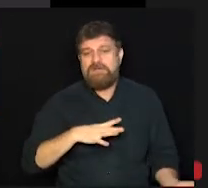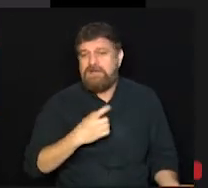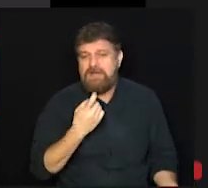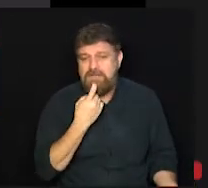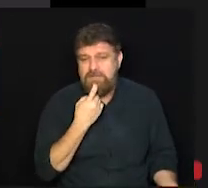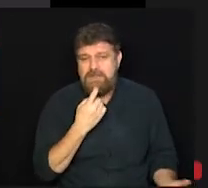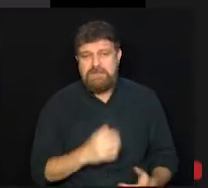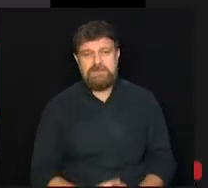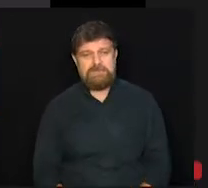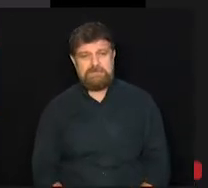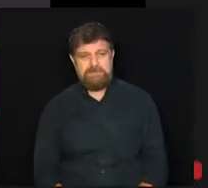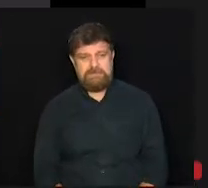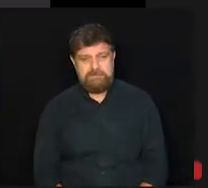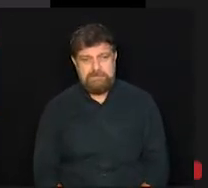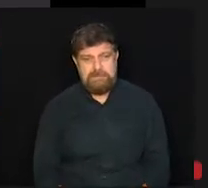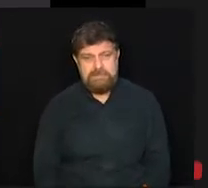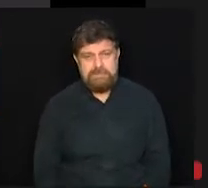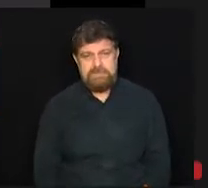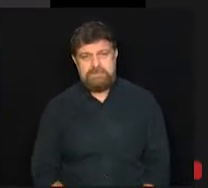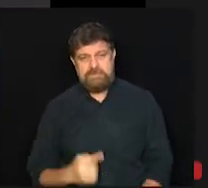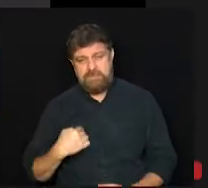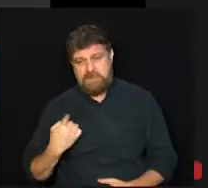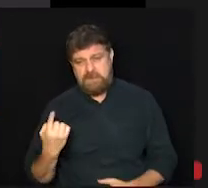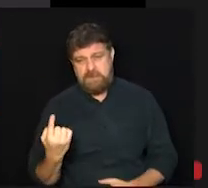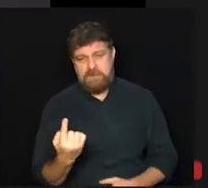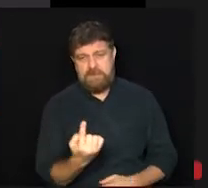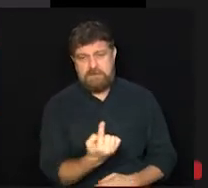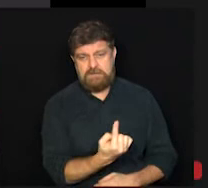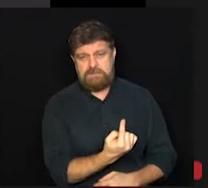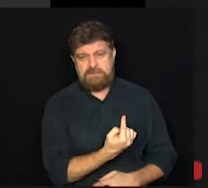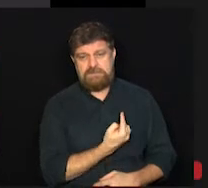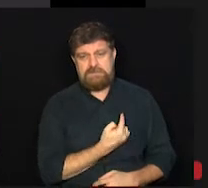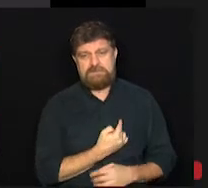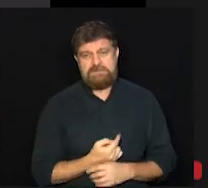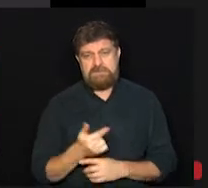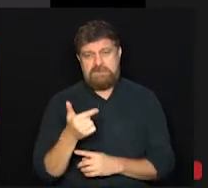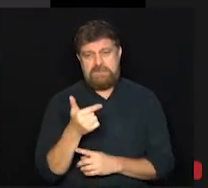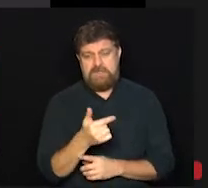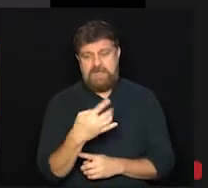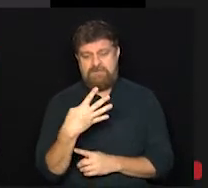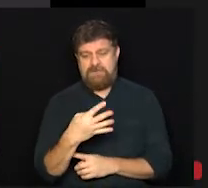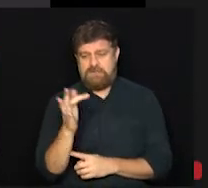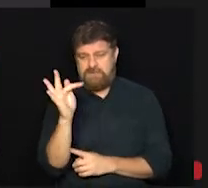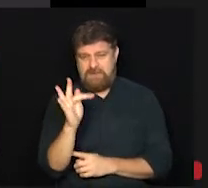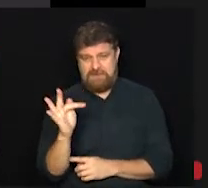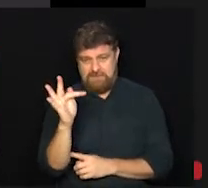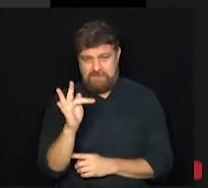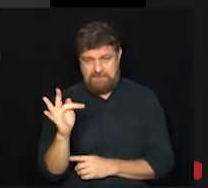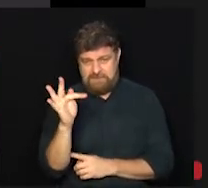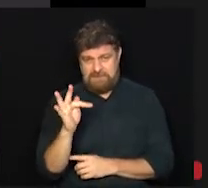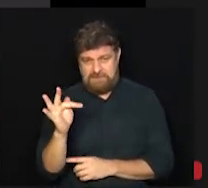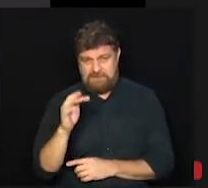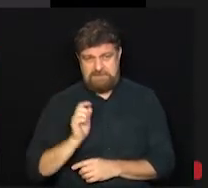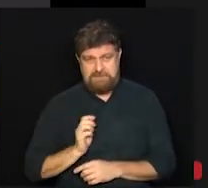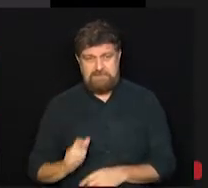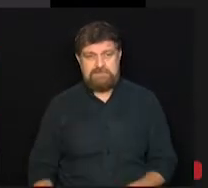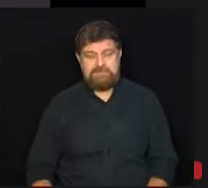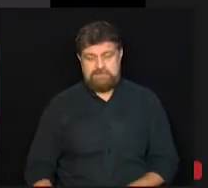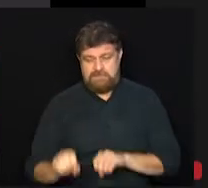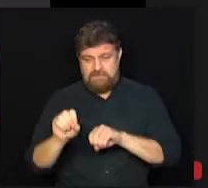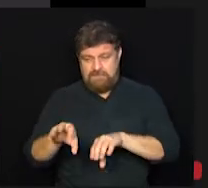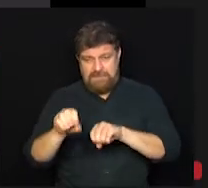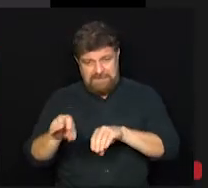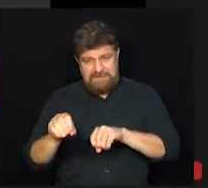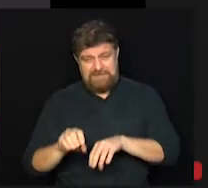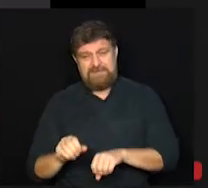verdade. E nós reunimos em 24 faculdades, vamos chamar assim, que são as unidades de ensino e